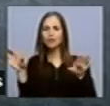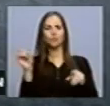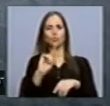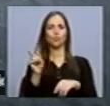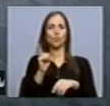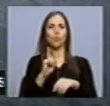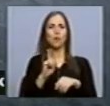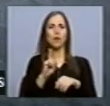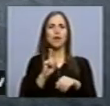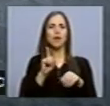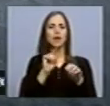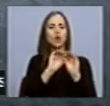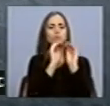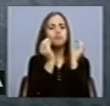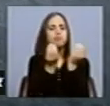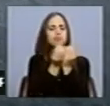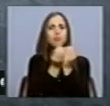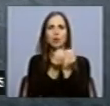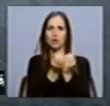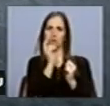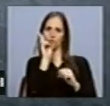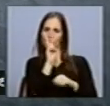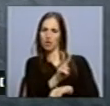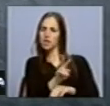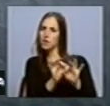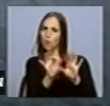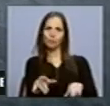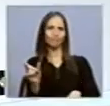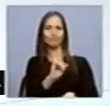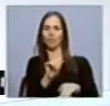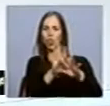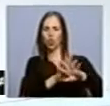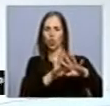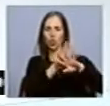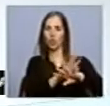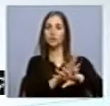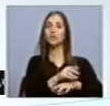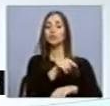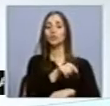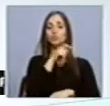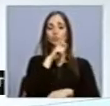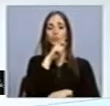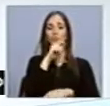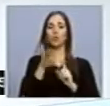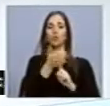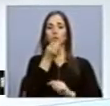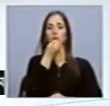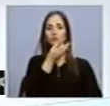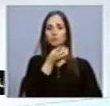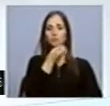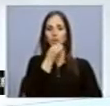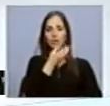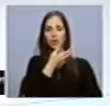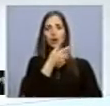como às vezes vemos até nos livros. Não, aquilo é muito difuso, aquele núcleo. E se calhar isso também é capaz de explicar a outra